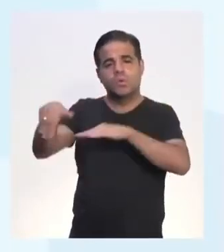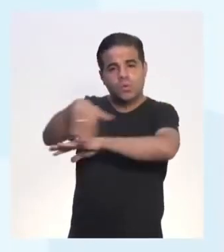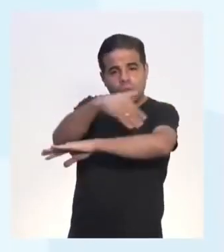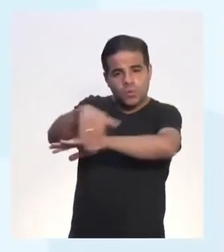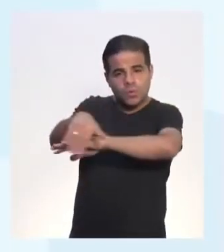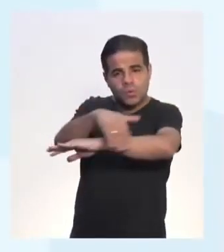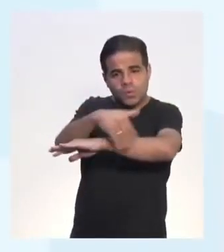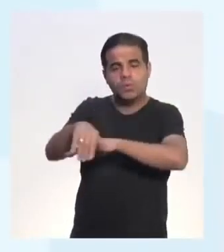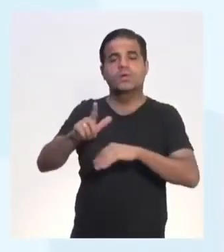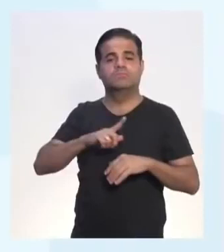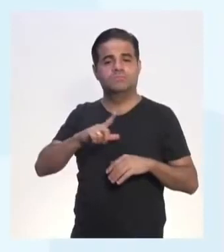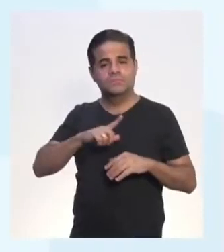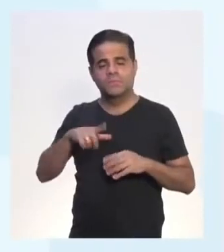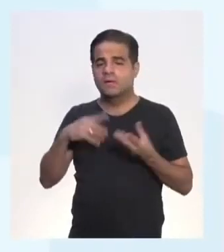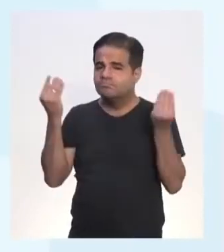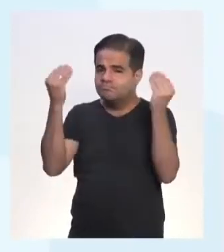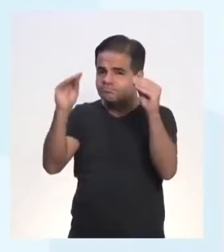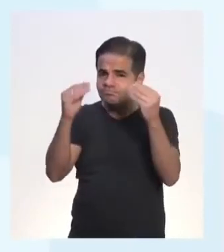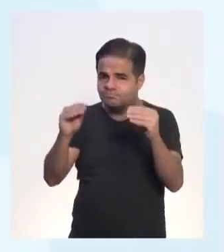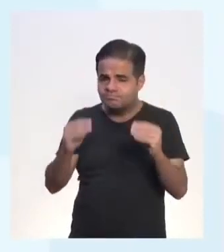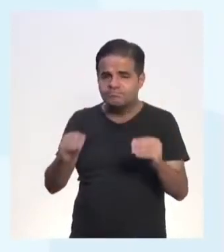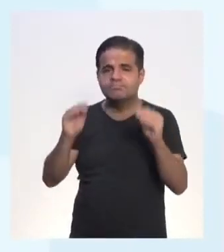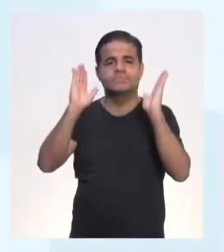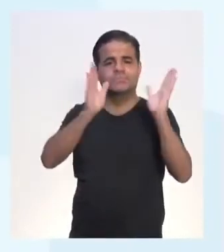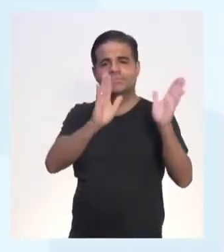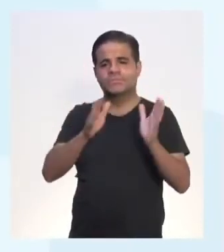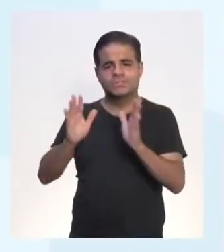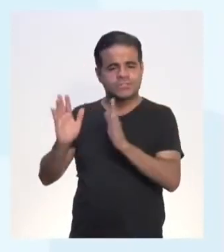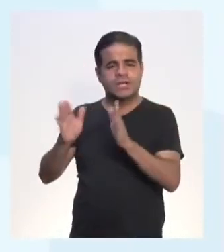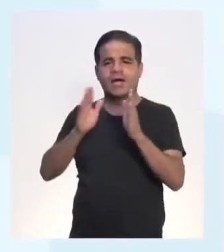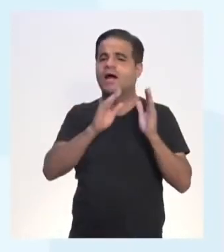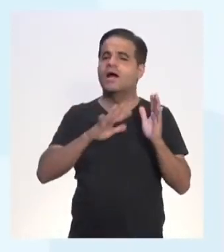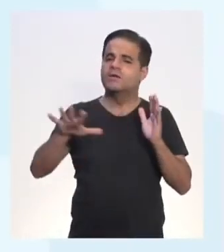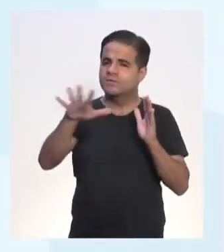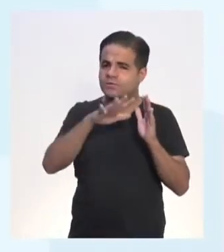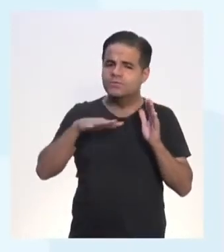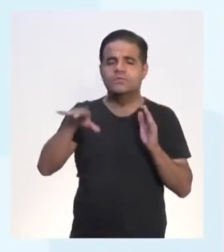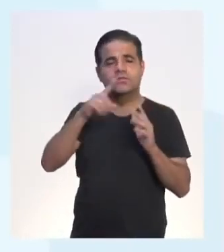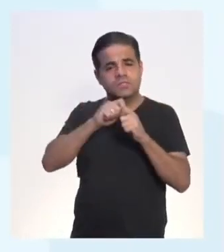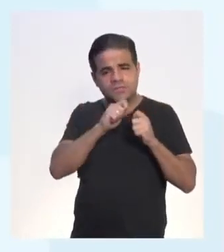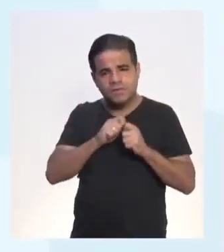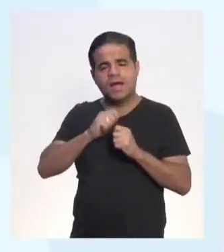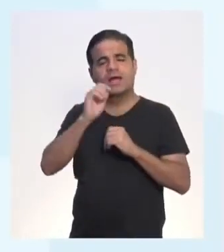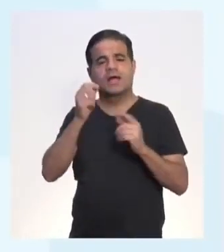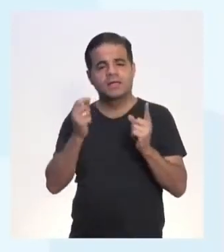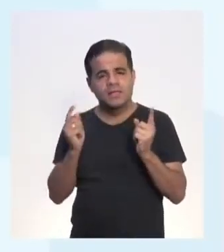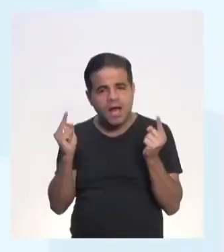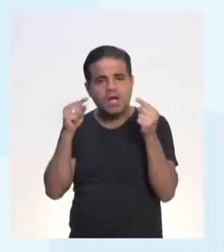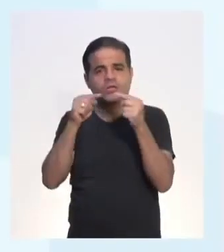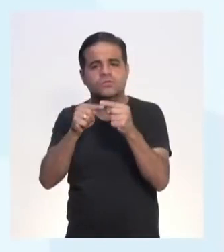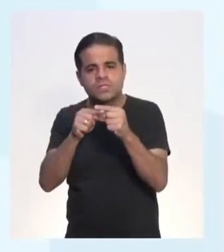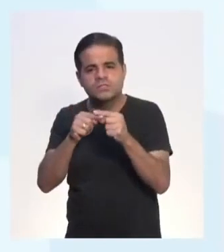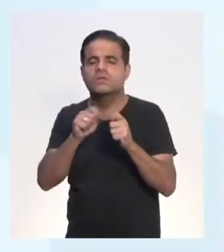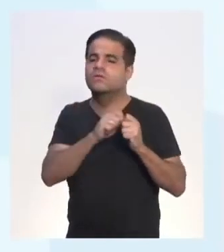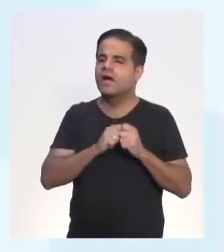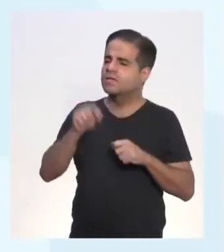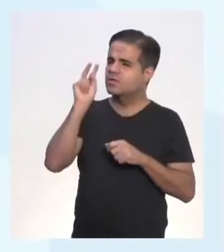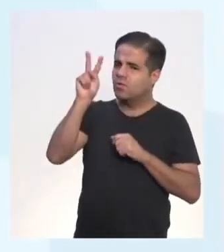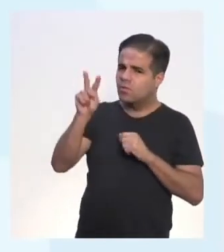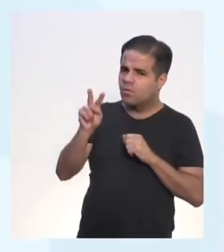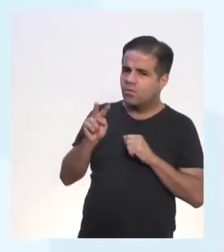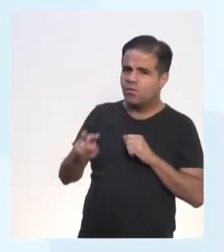ruas, colocadas, posicionadas aqui, e a gente faz muitas associações. Eu olho